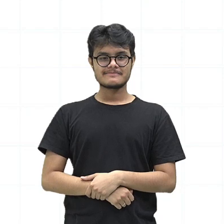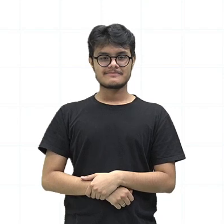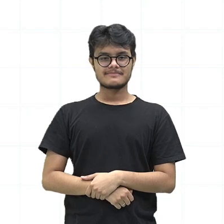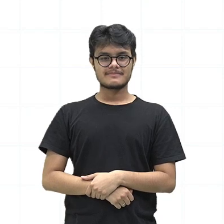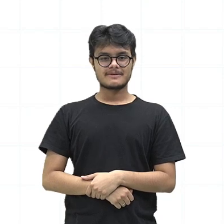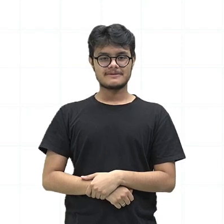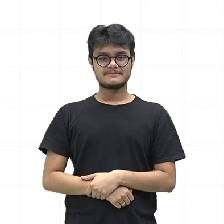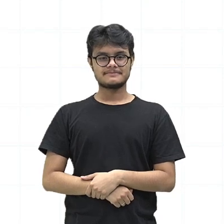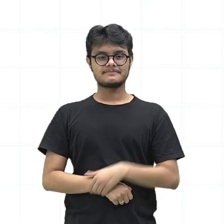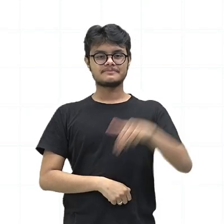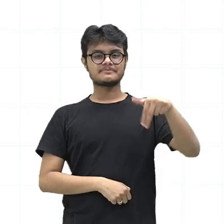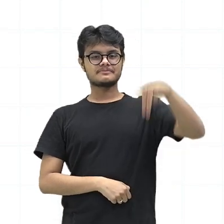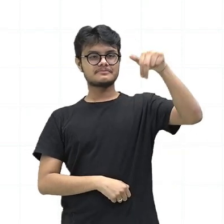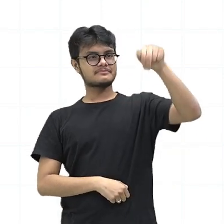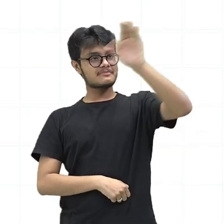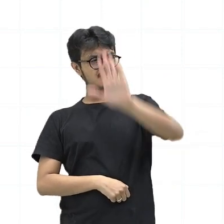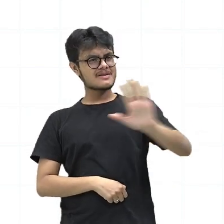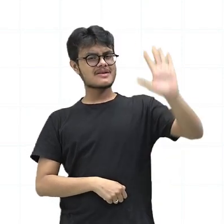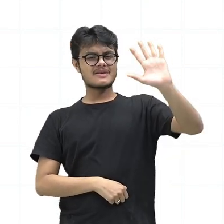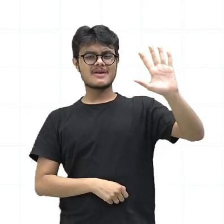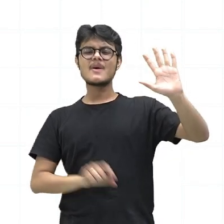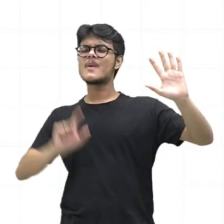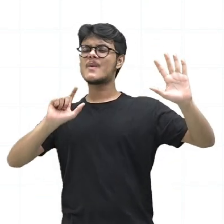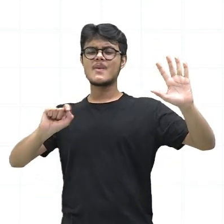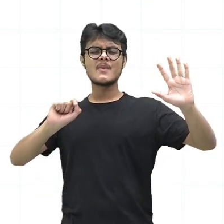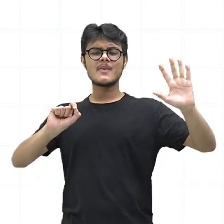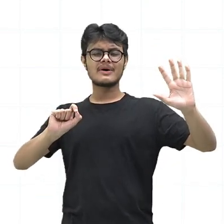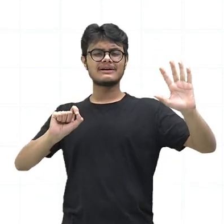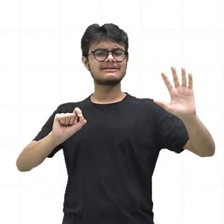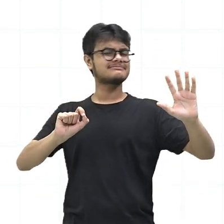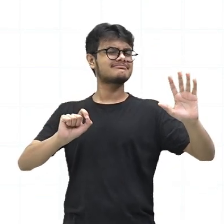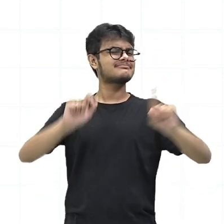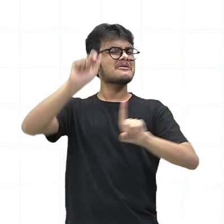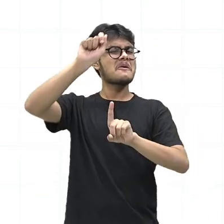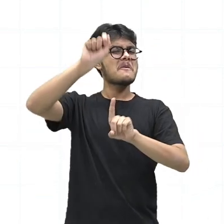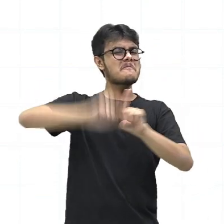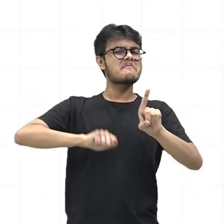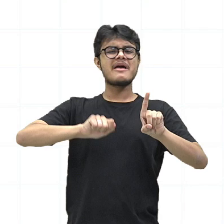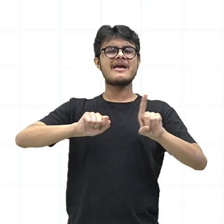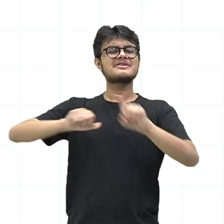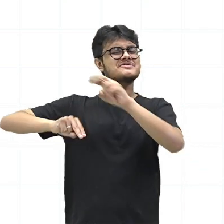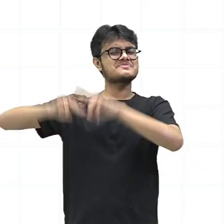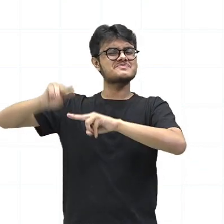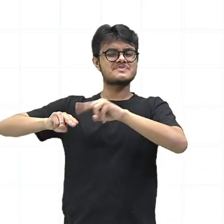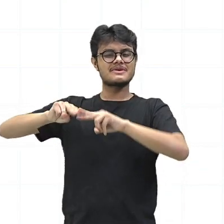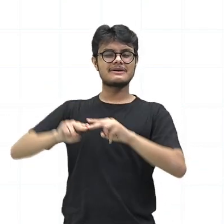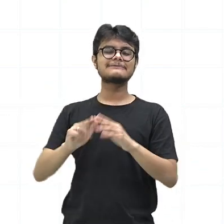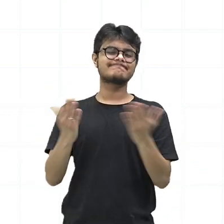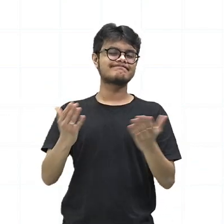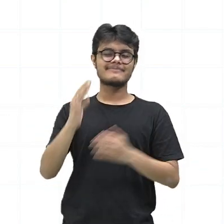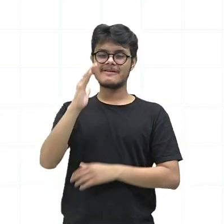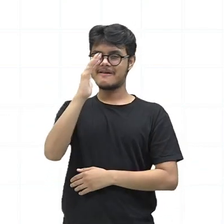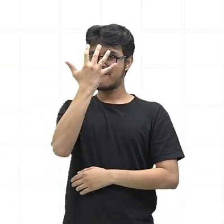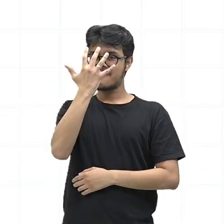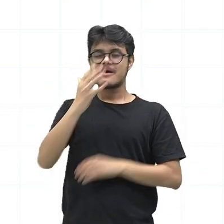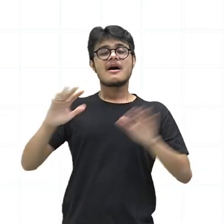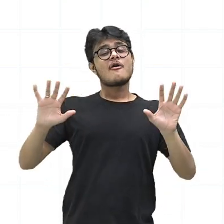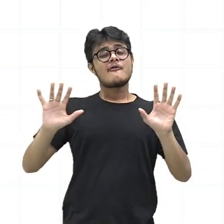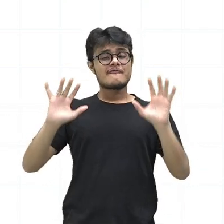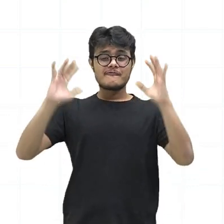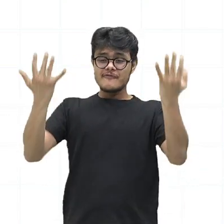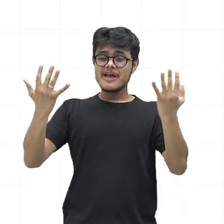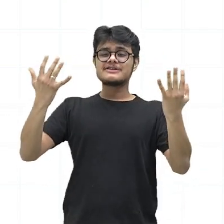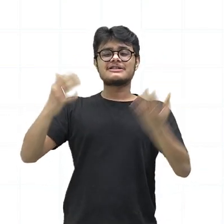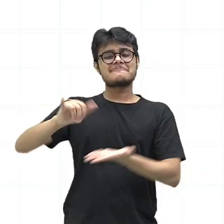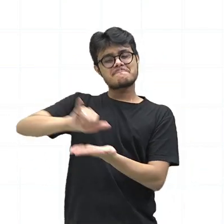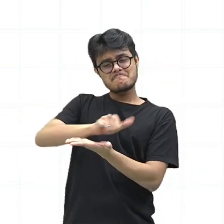E na região norte, o que acontece no nosso mês de junho? O Festival Folclórico de Parintins, que é